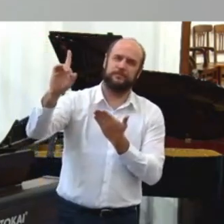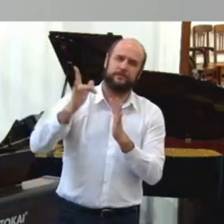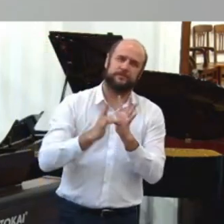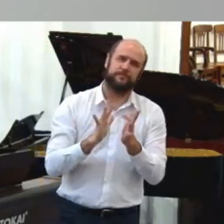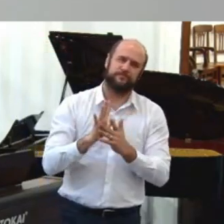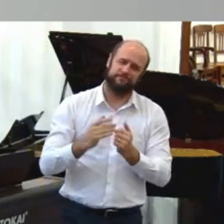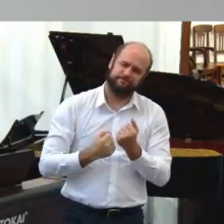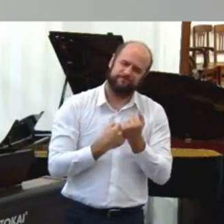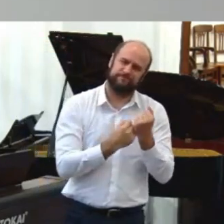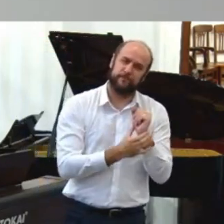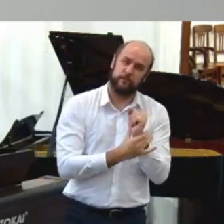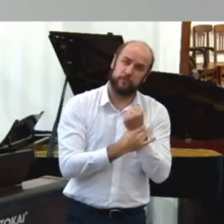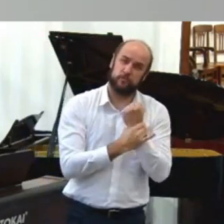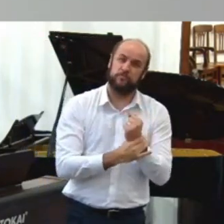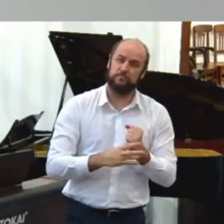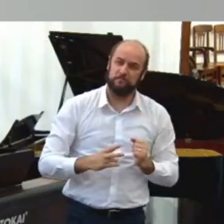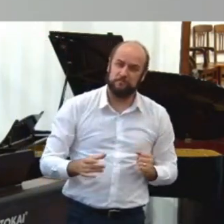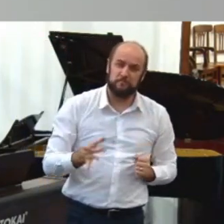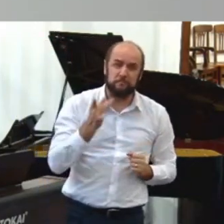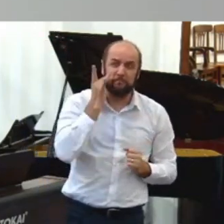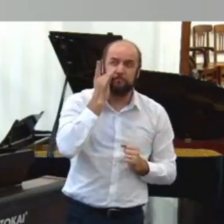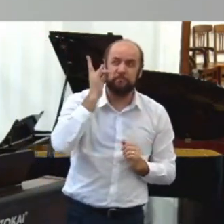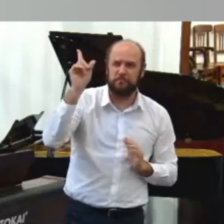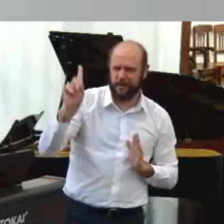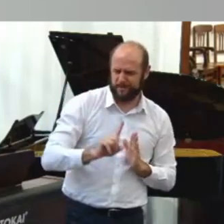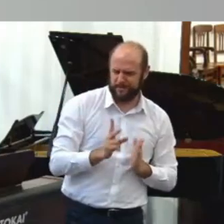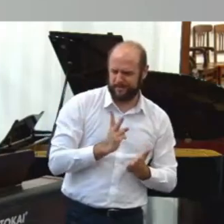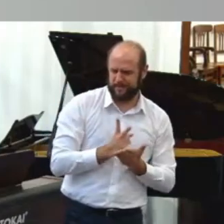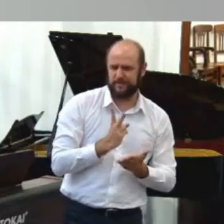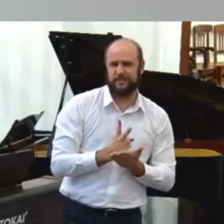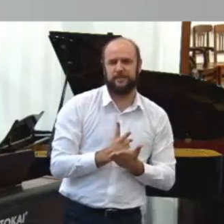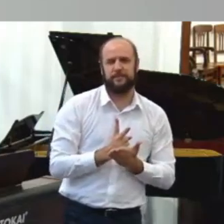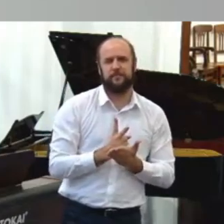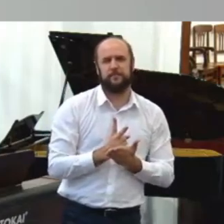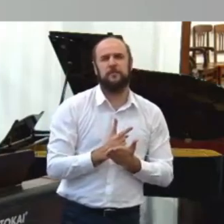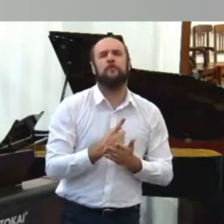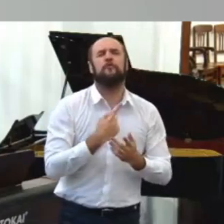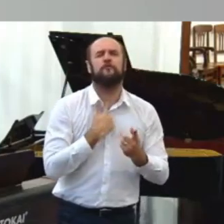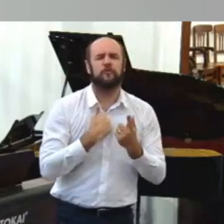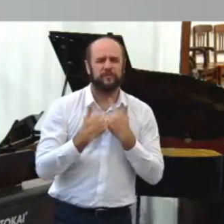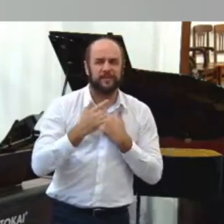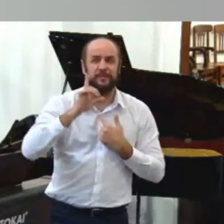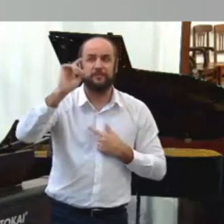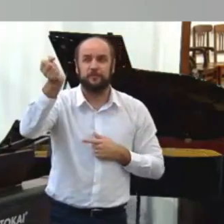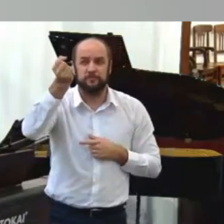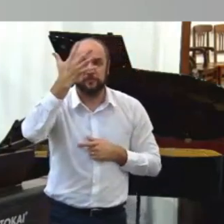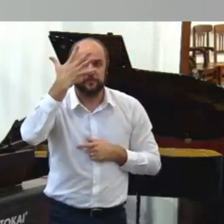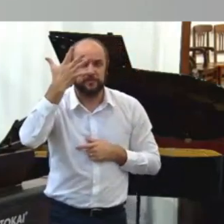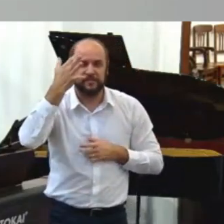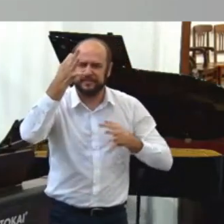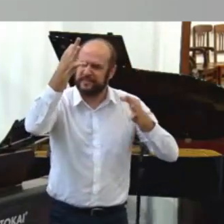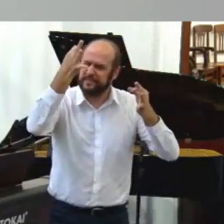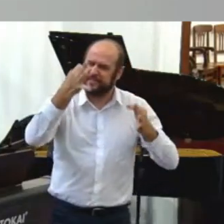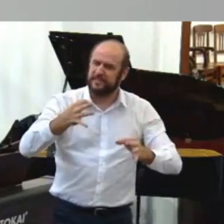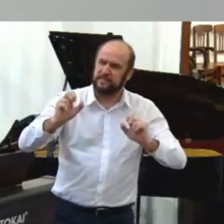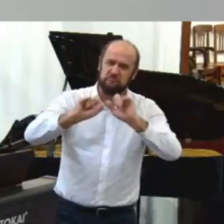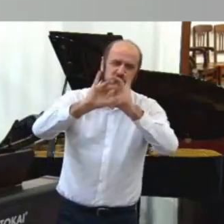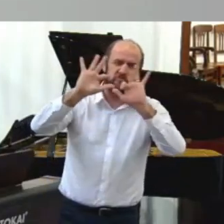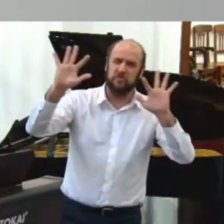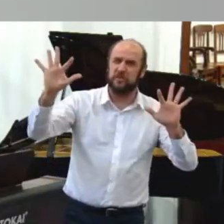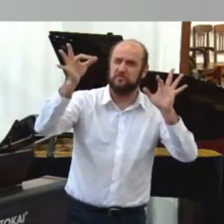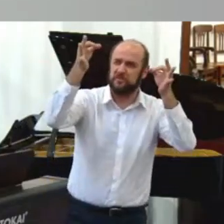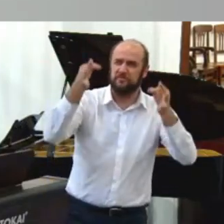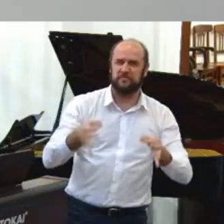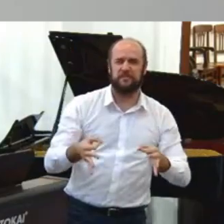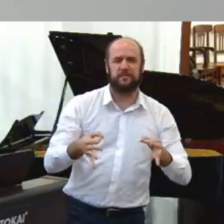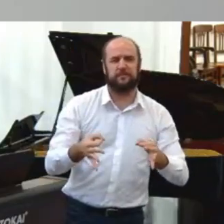é socorro bem presente. Por isso Jesus Cristo é a vontade revelada, a expressão exata da glória de Deus.